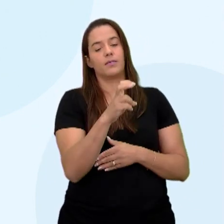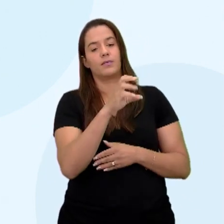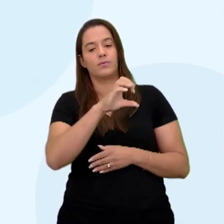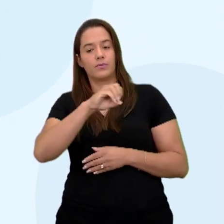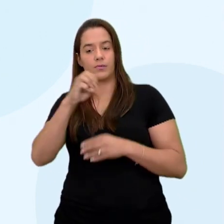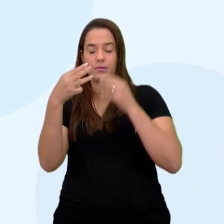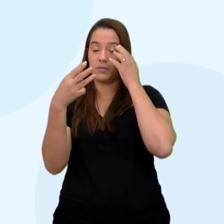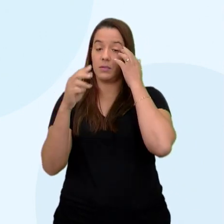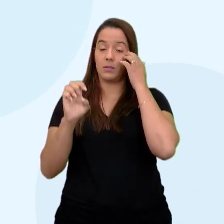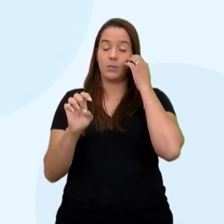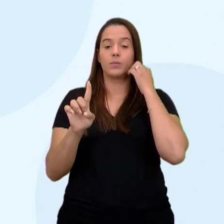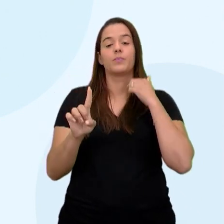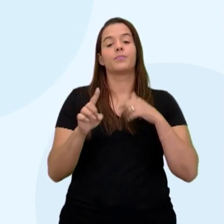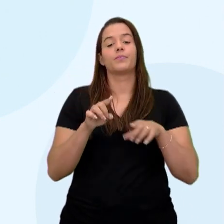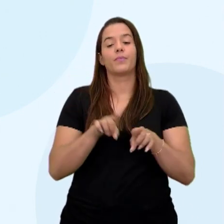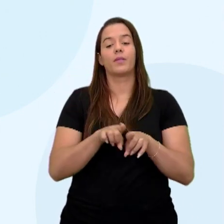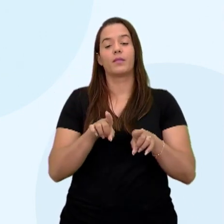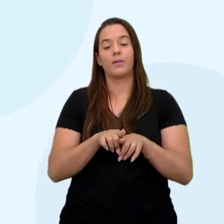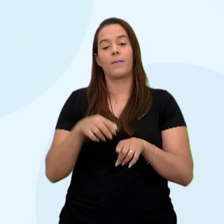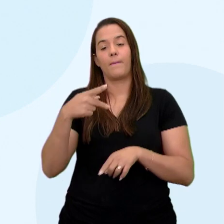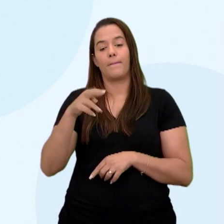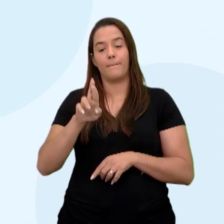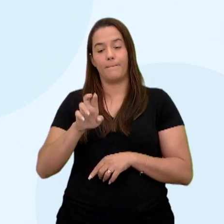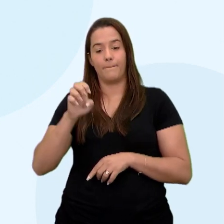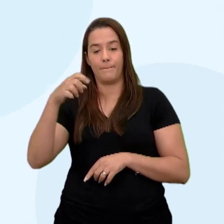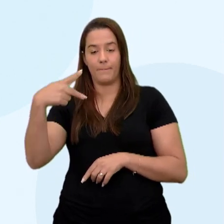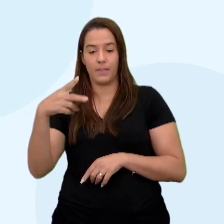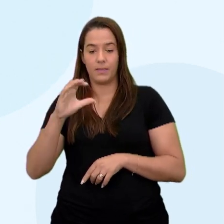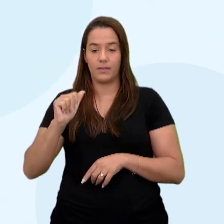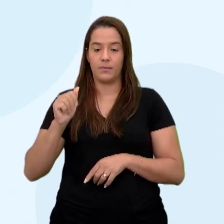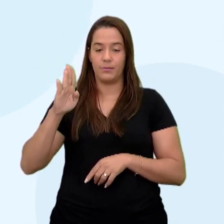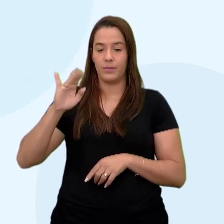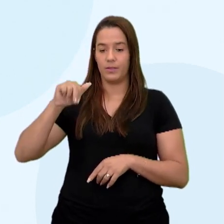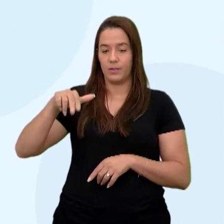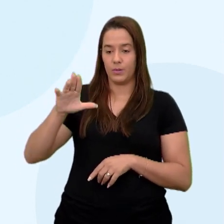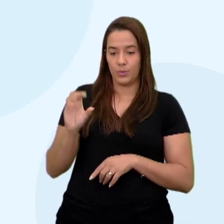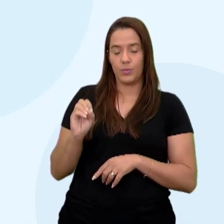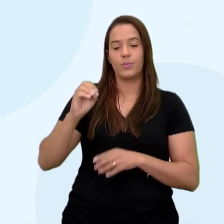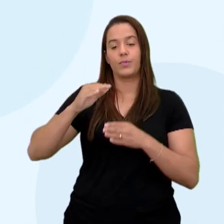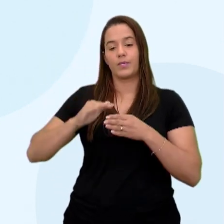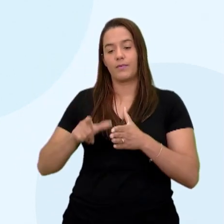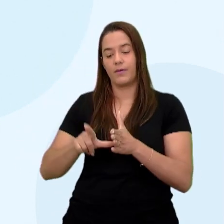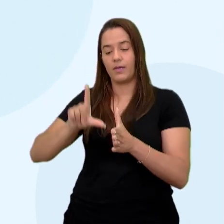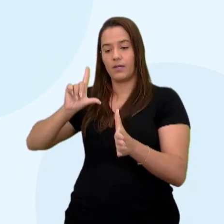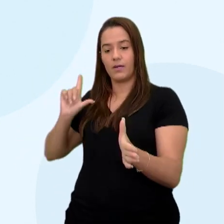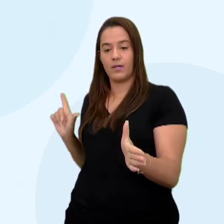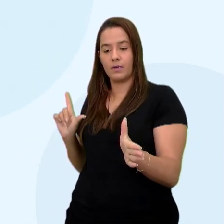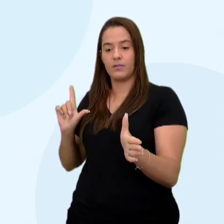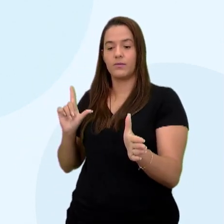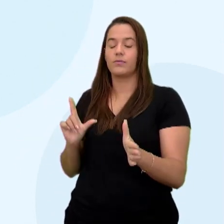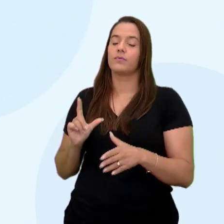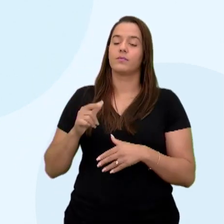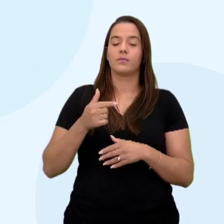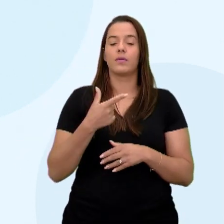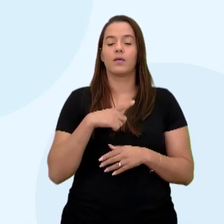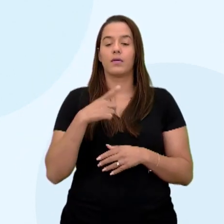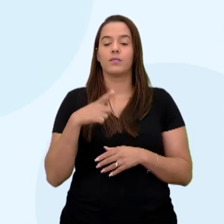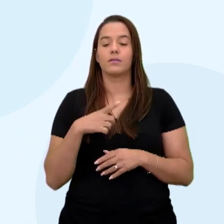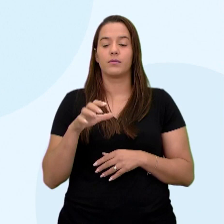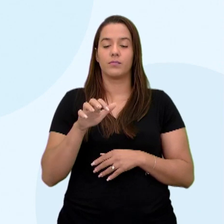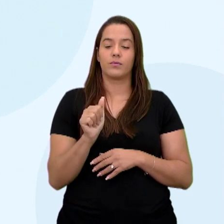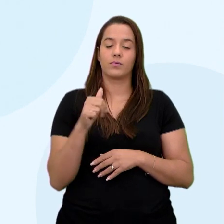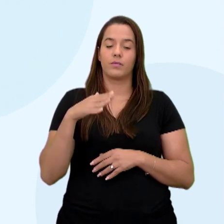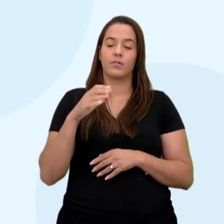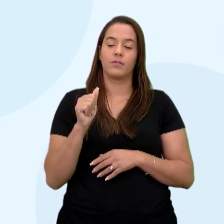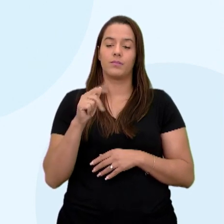anos, né, o que dá o nome aí de pré-cambriano, né, porque são éons que vêm antes do período cambriano, ou seja, né,